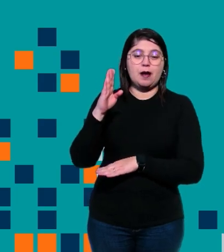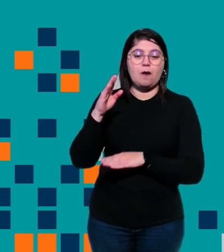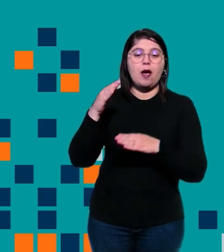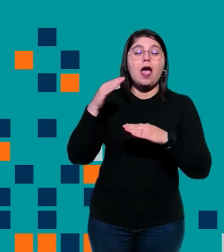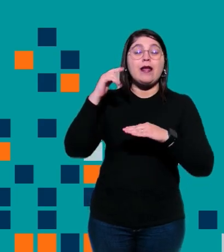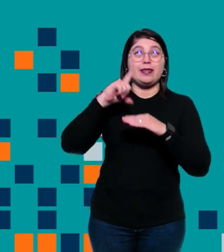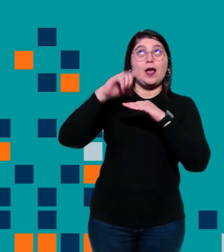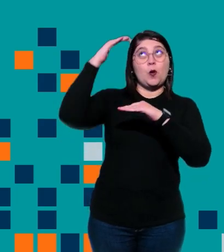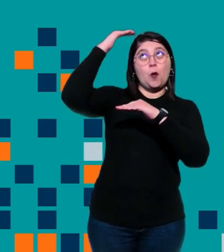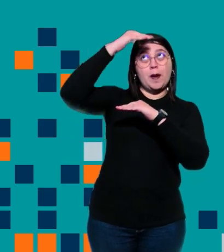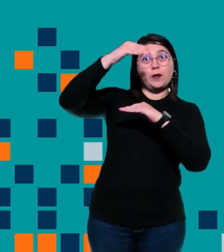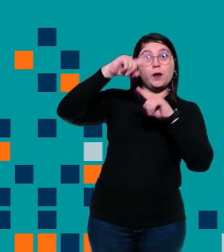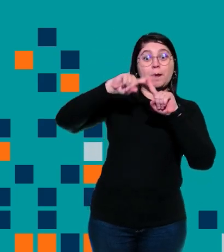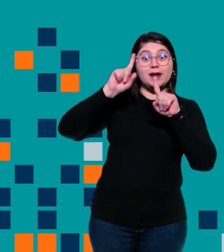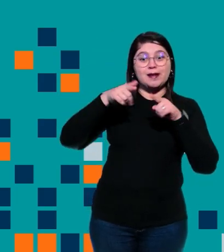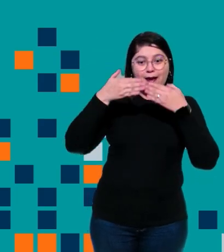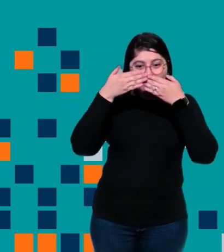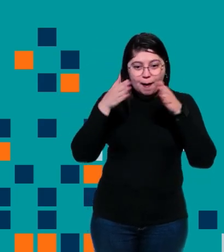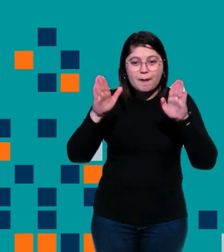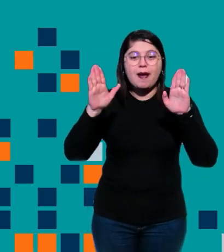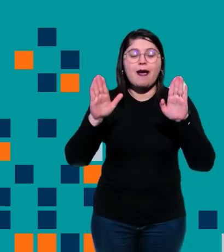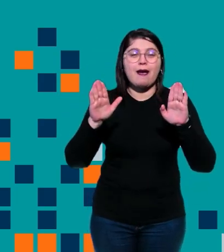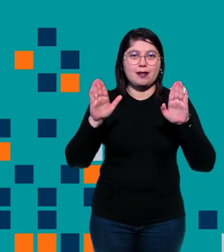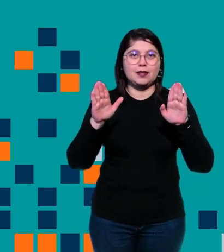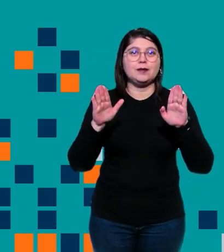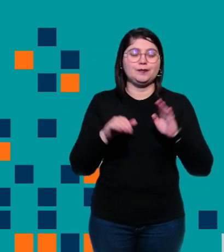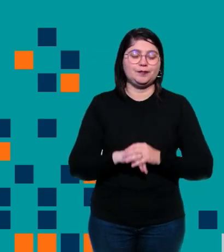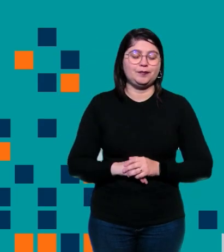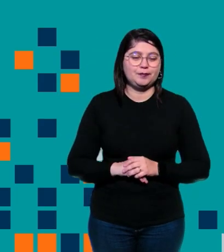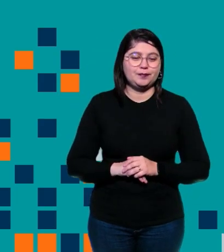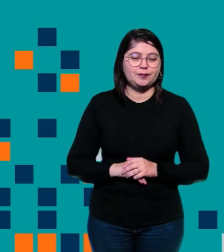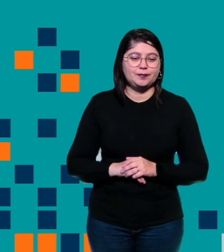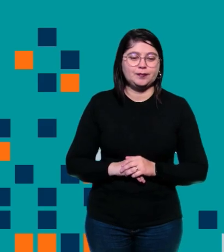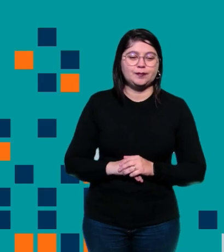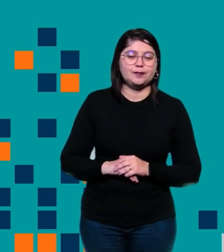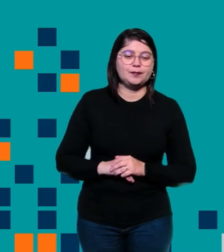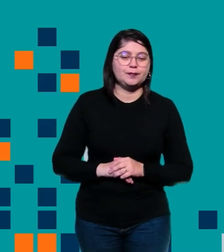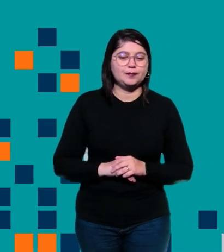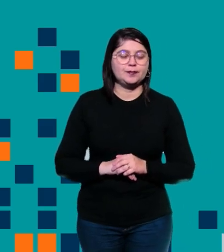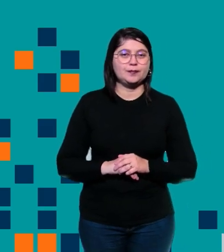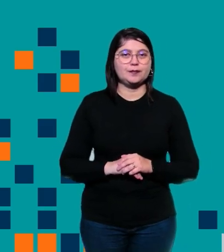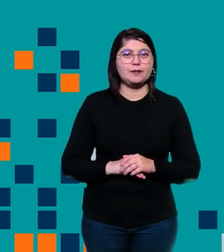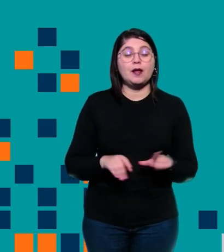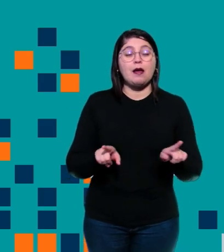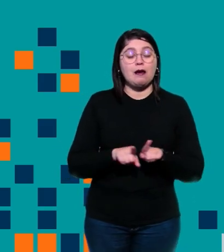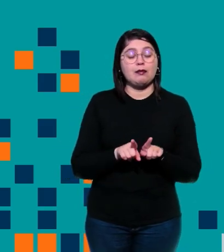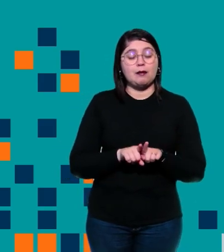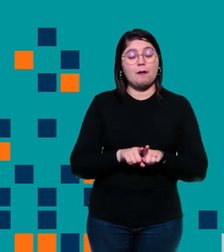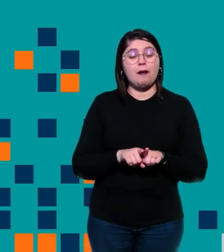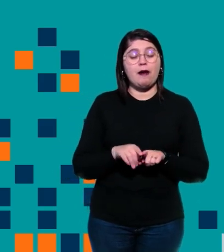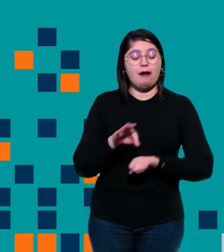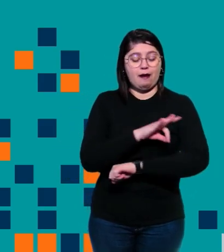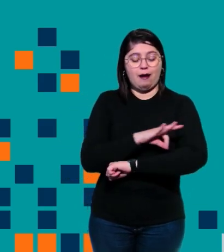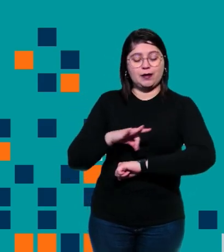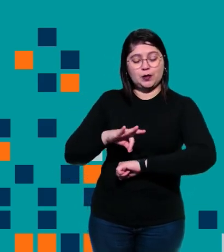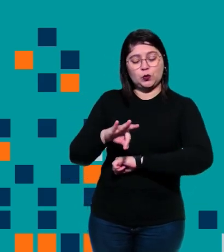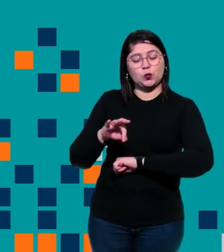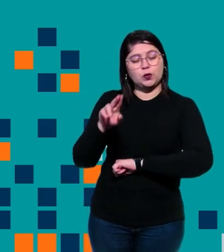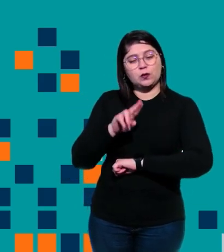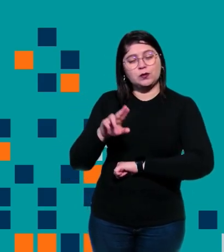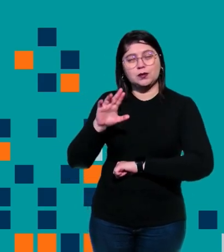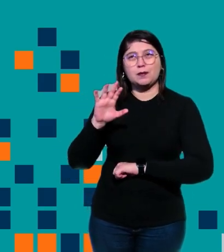aberta lateralmente. E aquelas situações que a gente usa a arquitetura para resolver